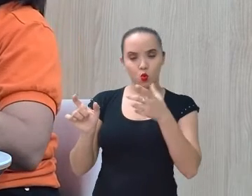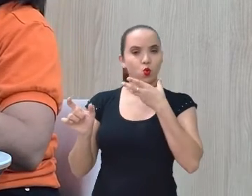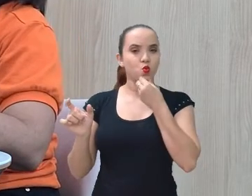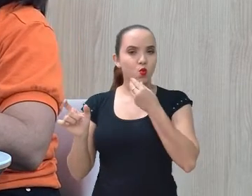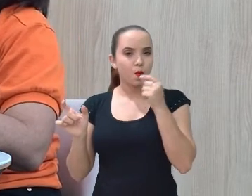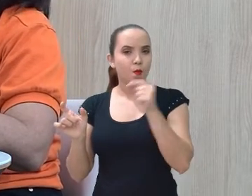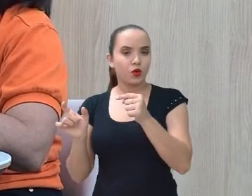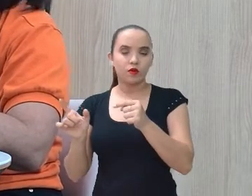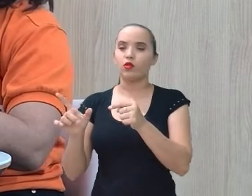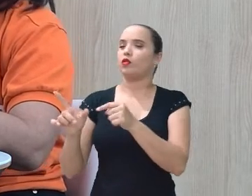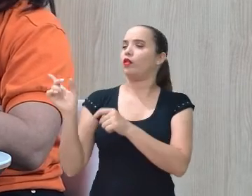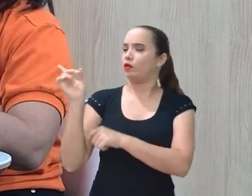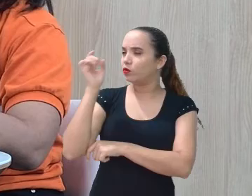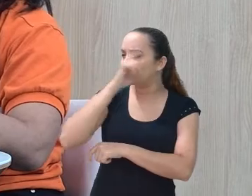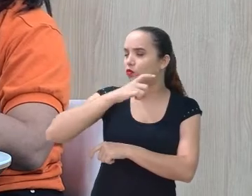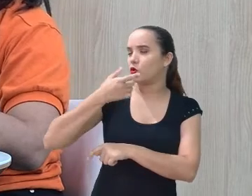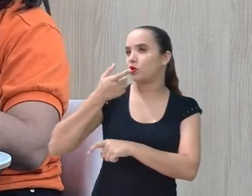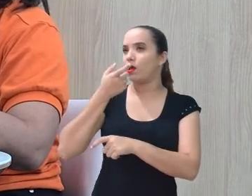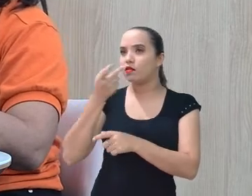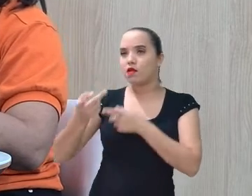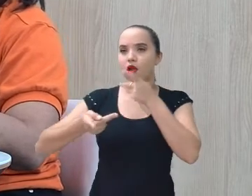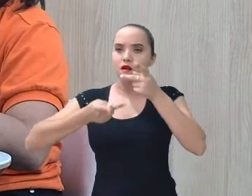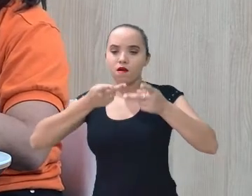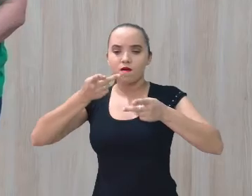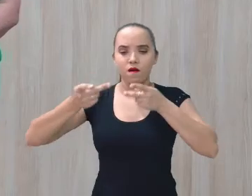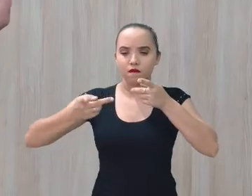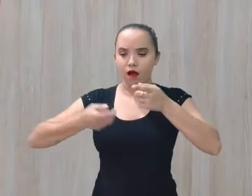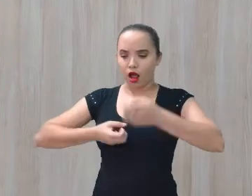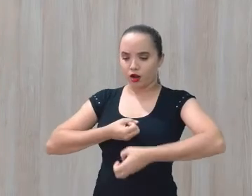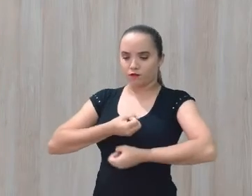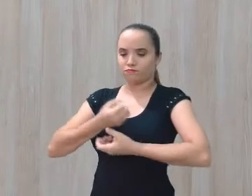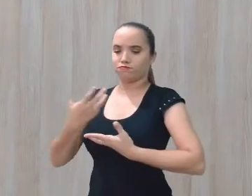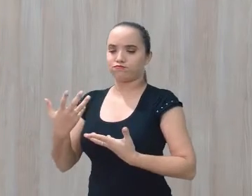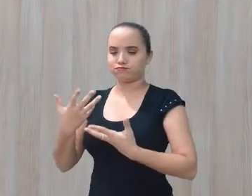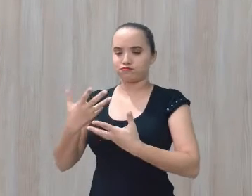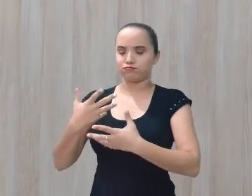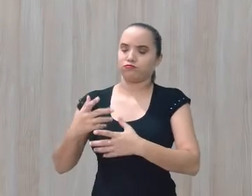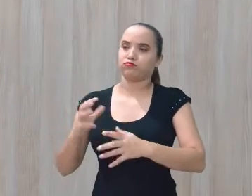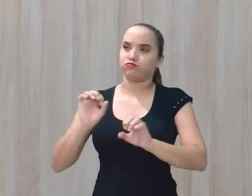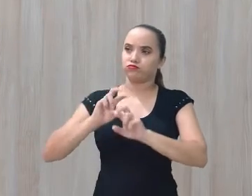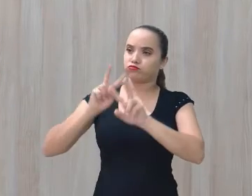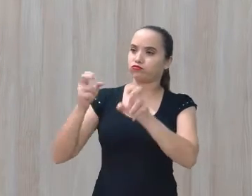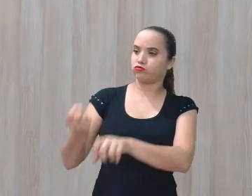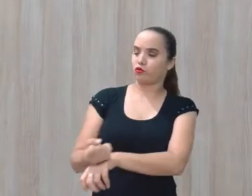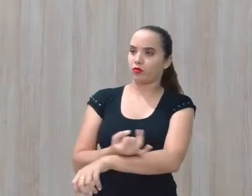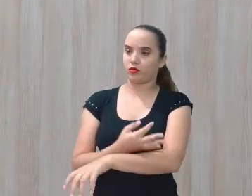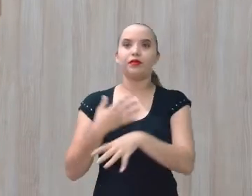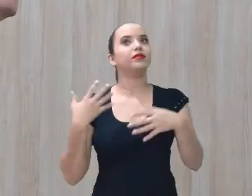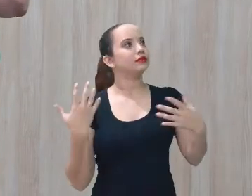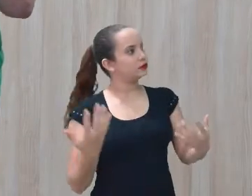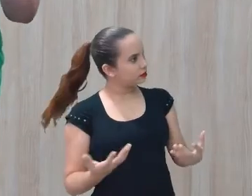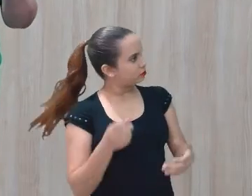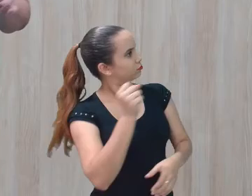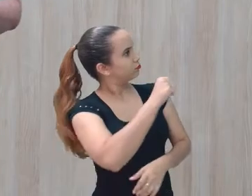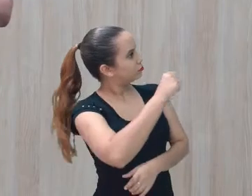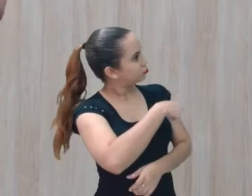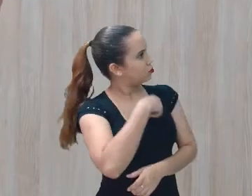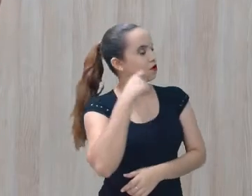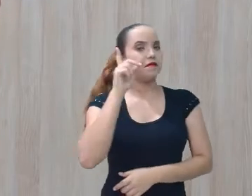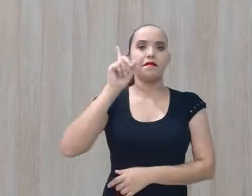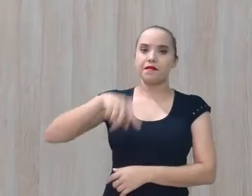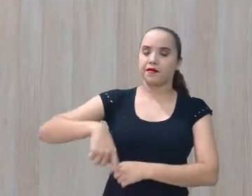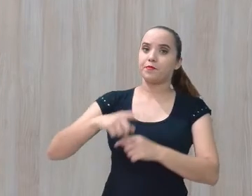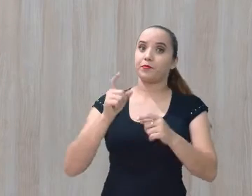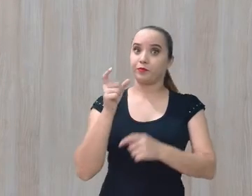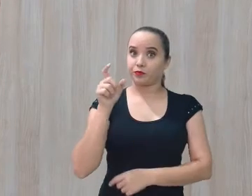interessado nela, né? Embora as palavras existam, né? Sim, sim. Então, tipo existe no nosso vocabulário, na